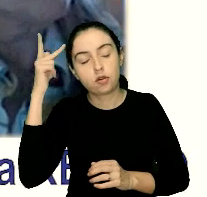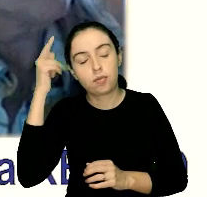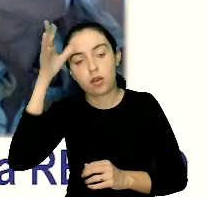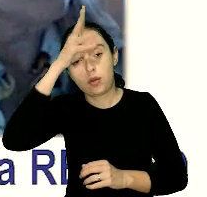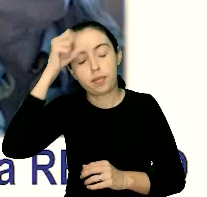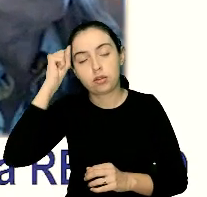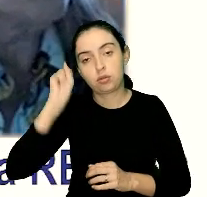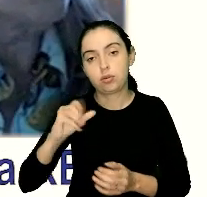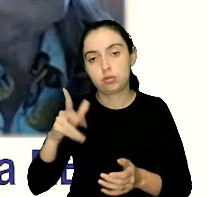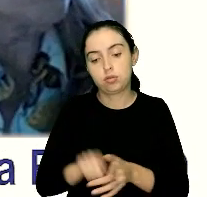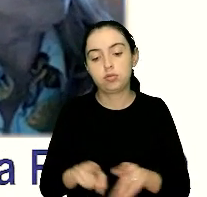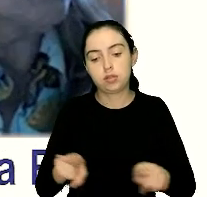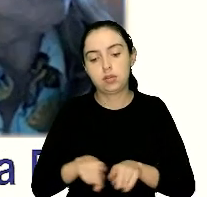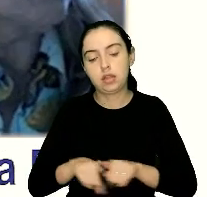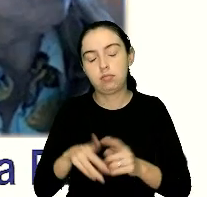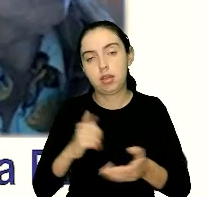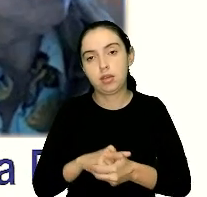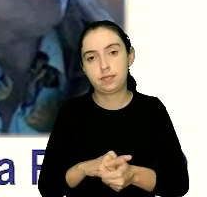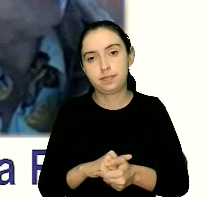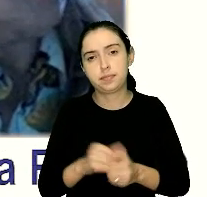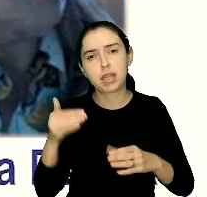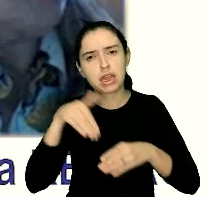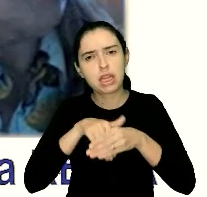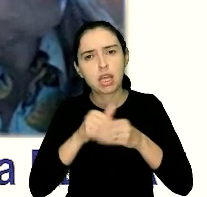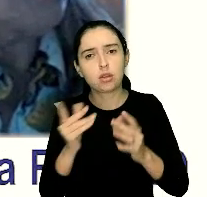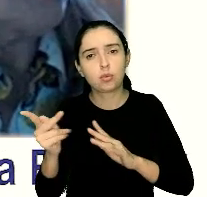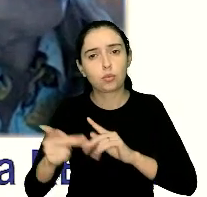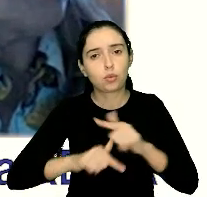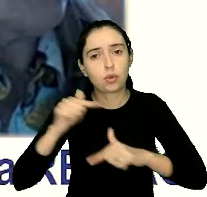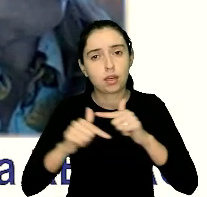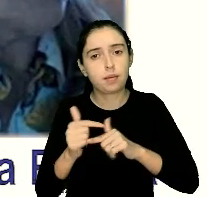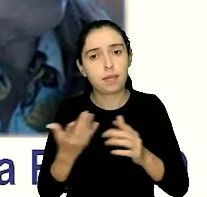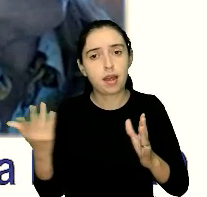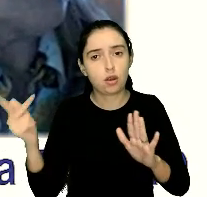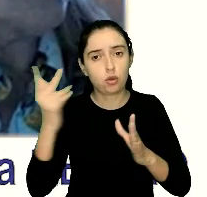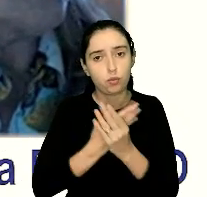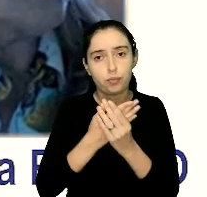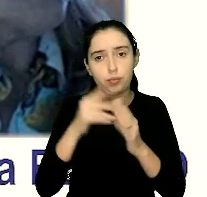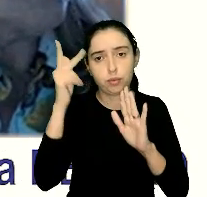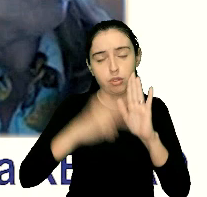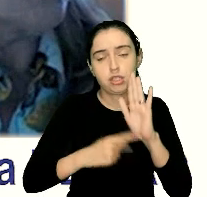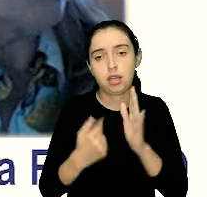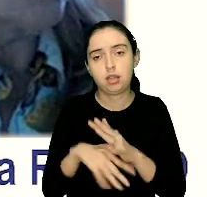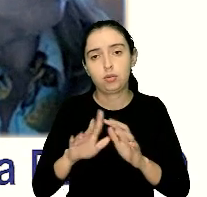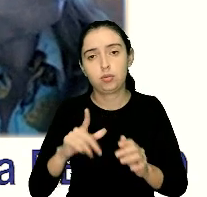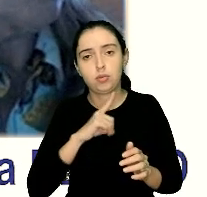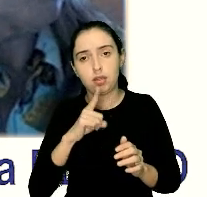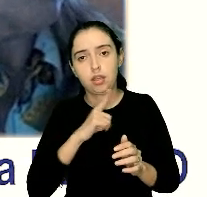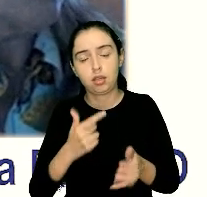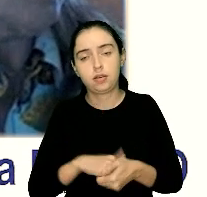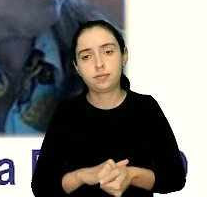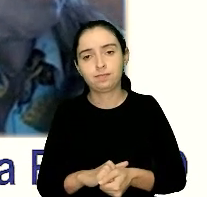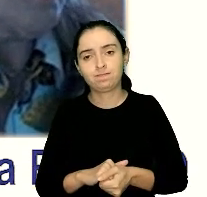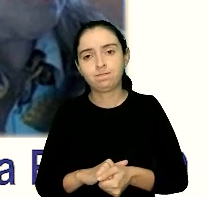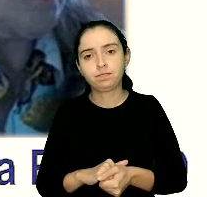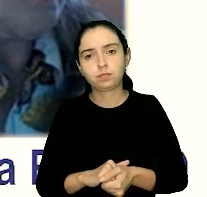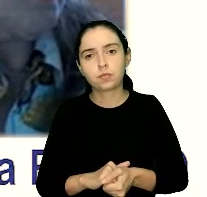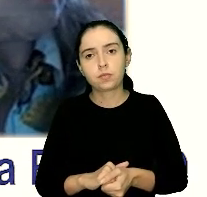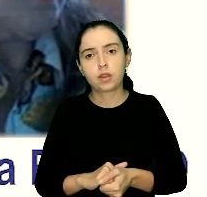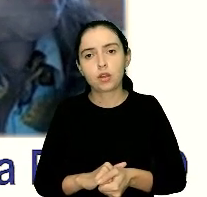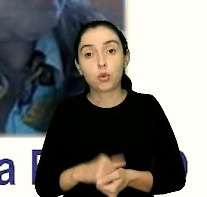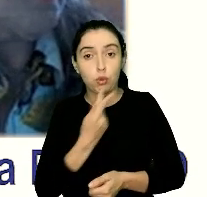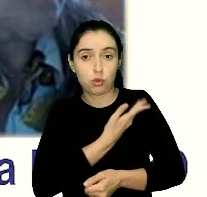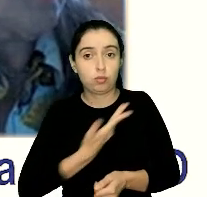E dentro desse trabalho, uma coisa que o nosso presidente já falou da importância